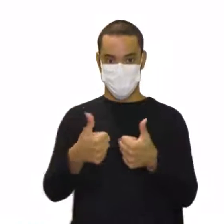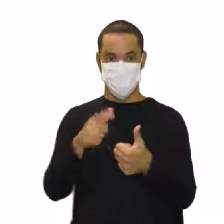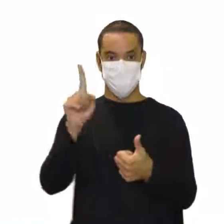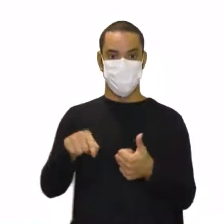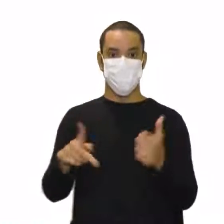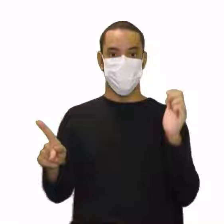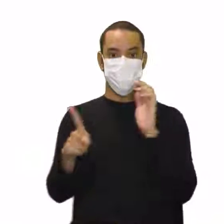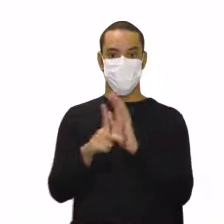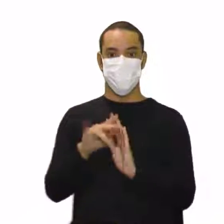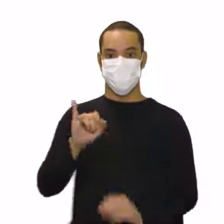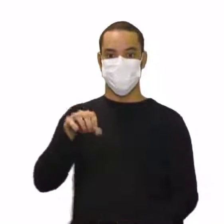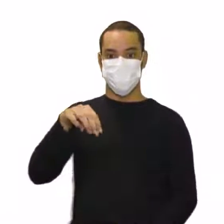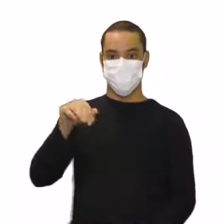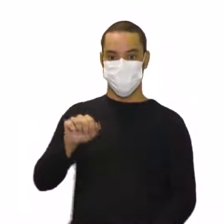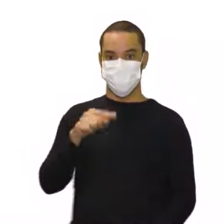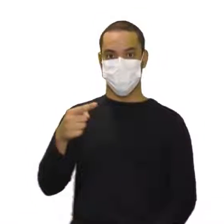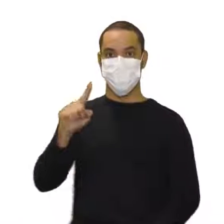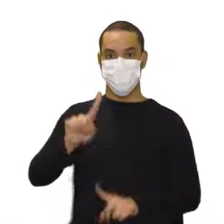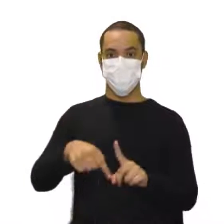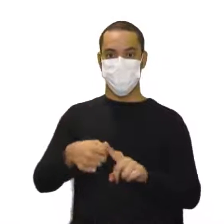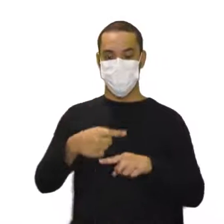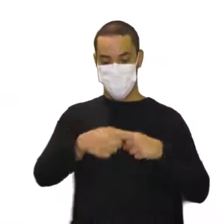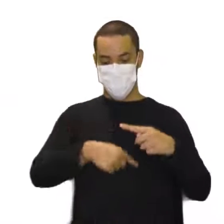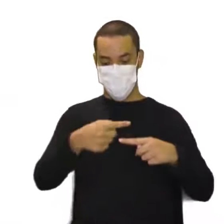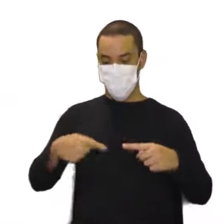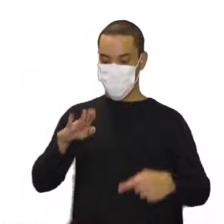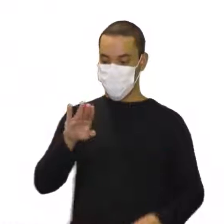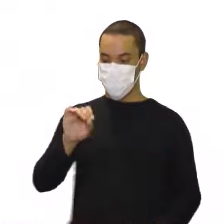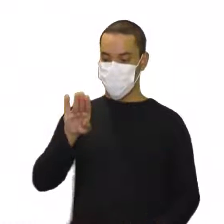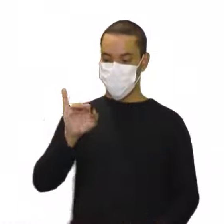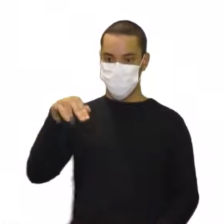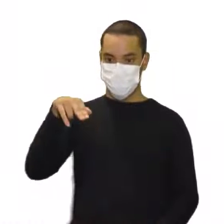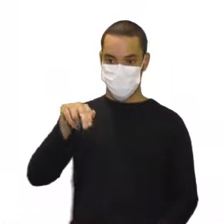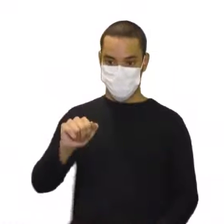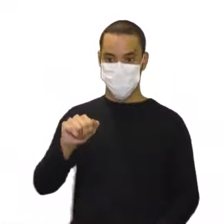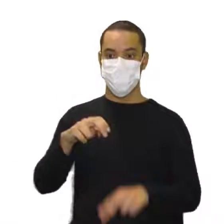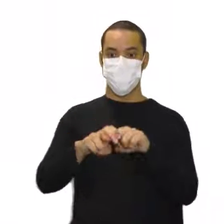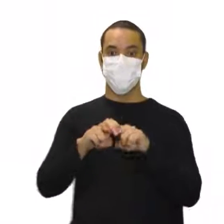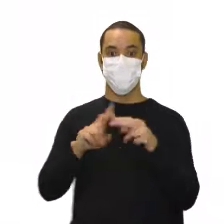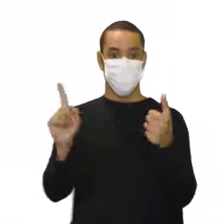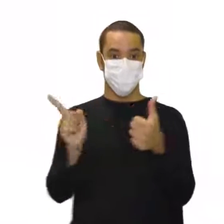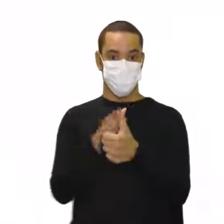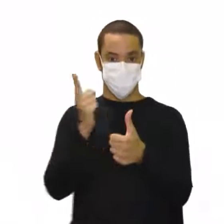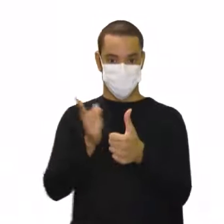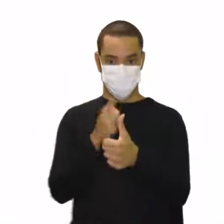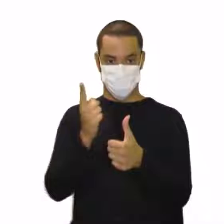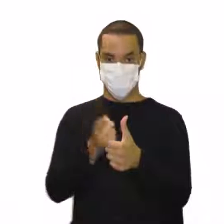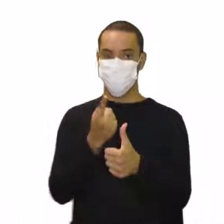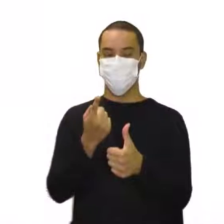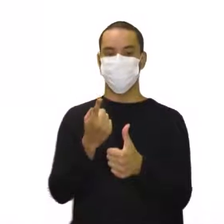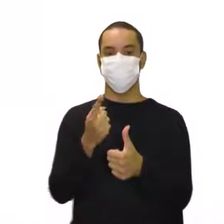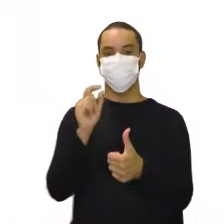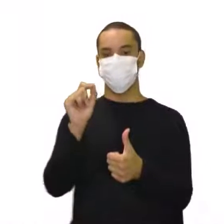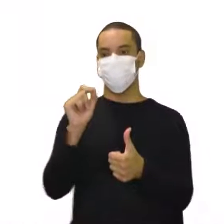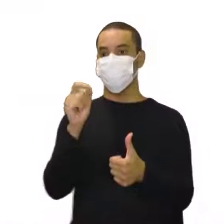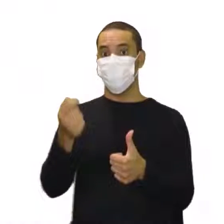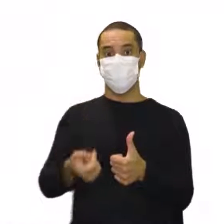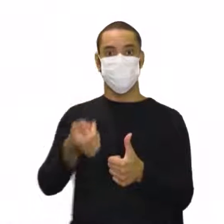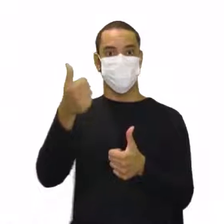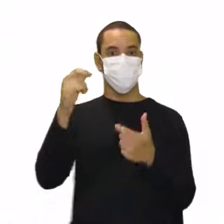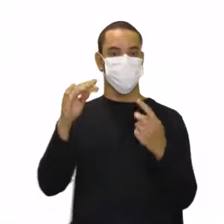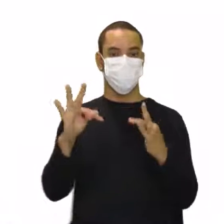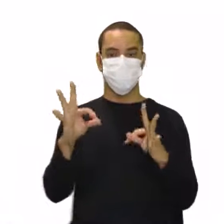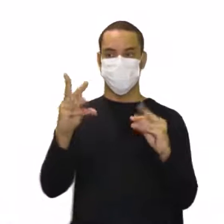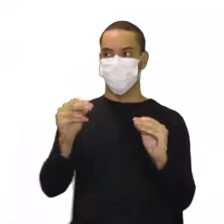um ímã e uma bobina. Então aqui, o primeiro, né, como vocês viram, quase tudo que foi